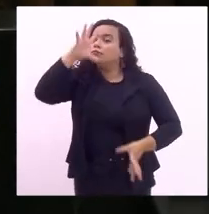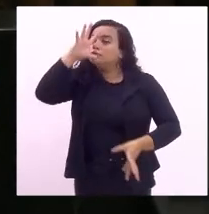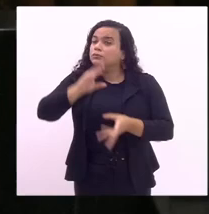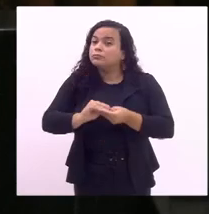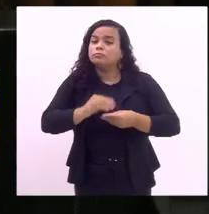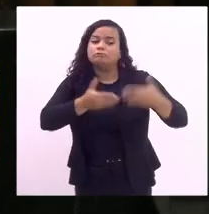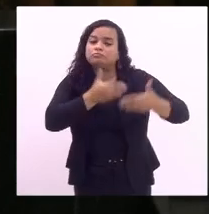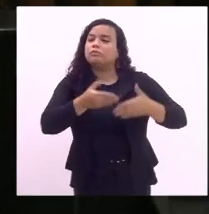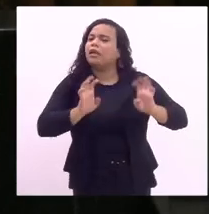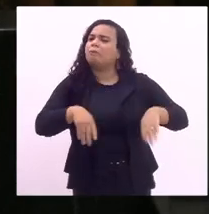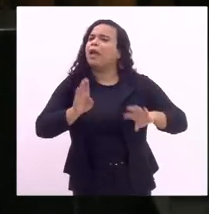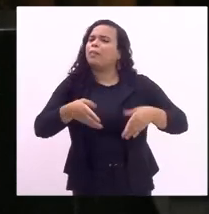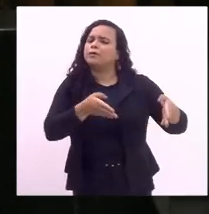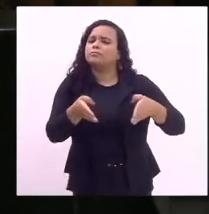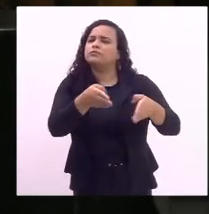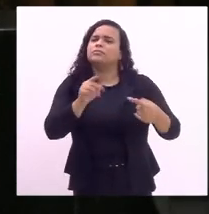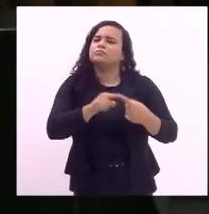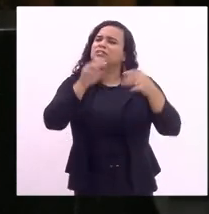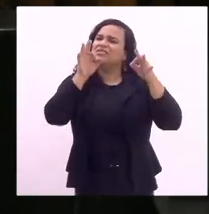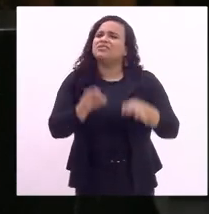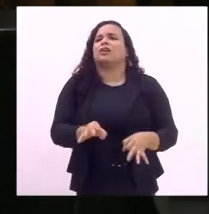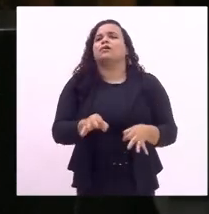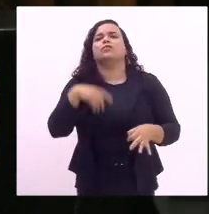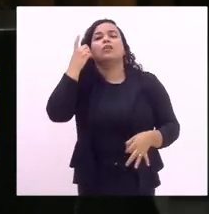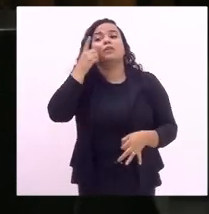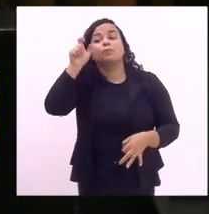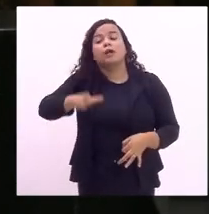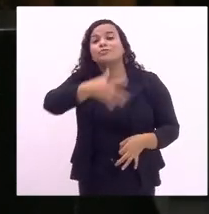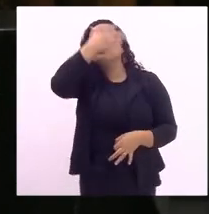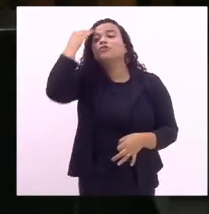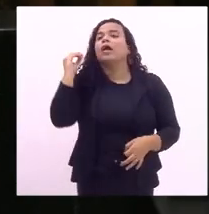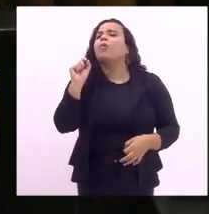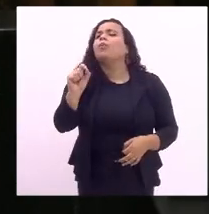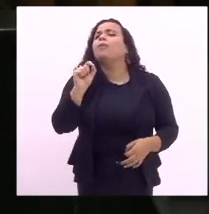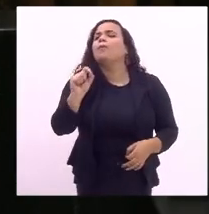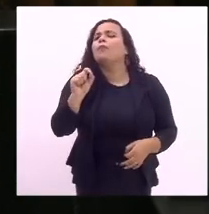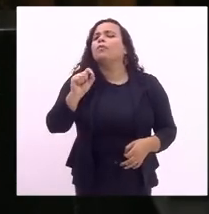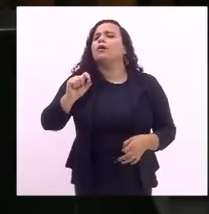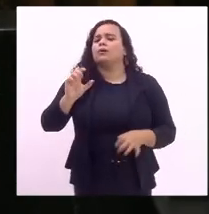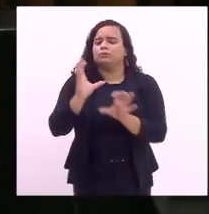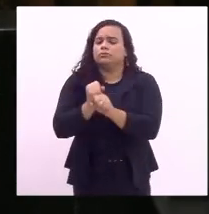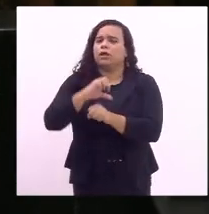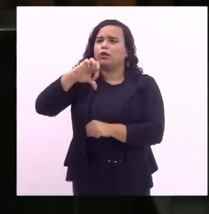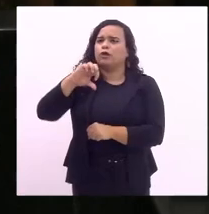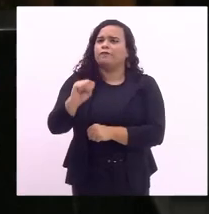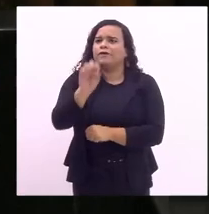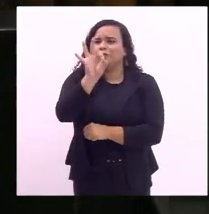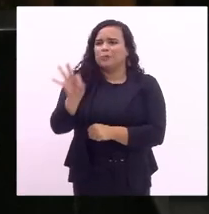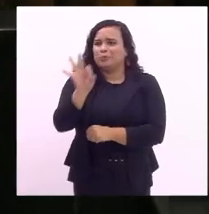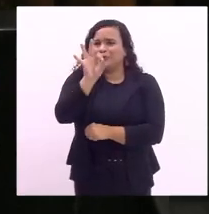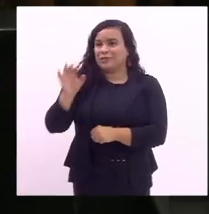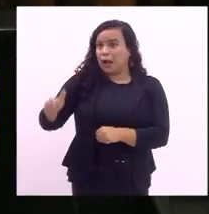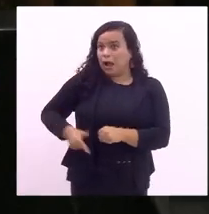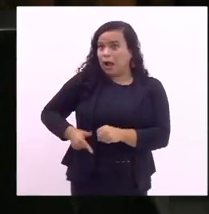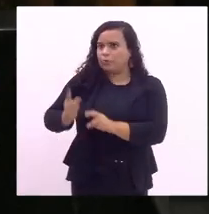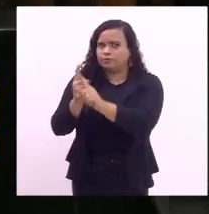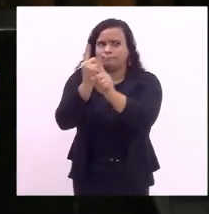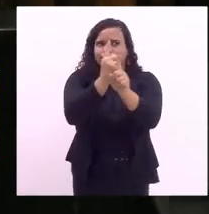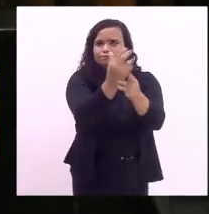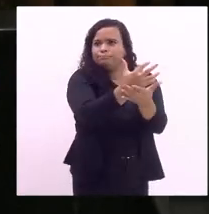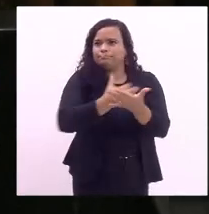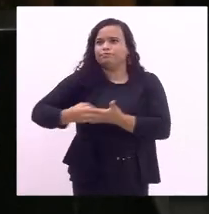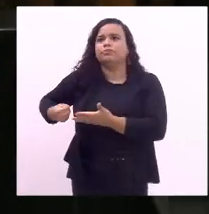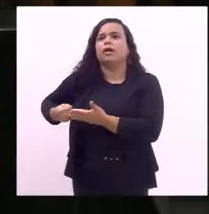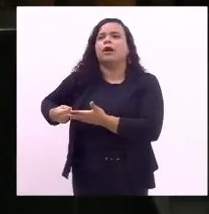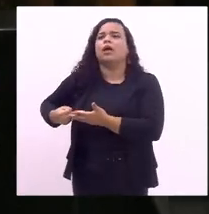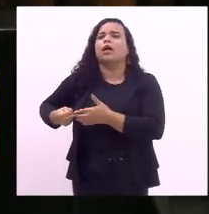indo bem, está indo no caminho certo. A deputada esqueceu de dizer que 98% das armas apreendidas não vêm